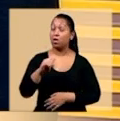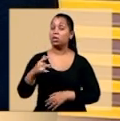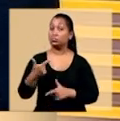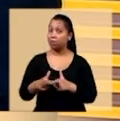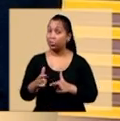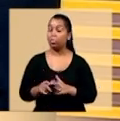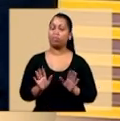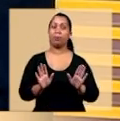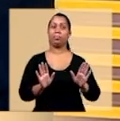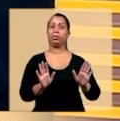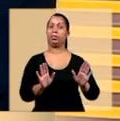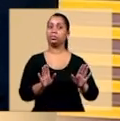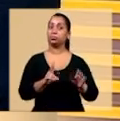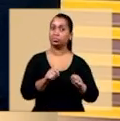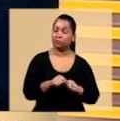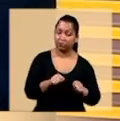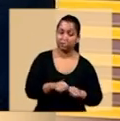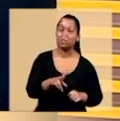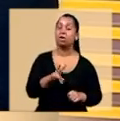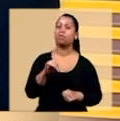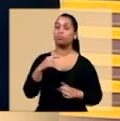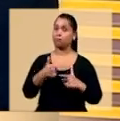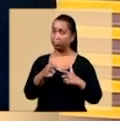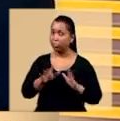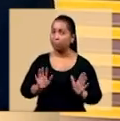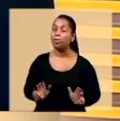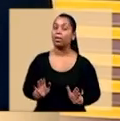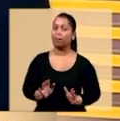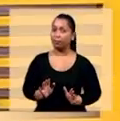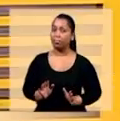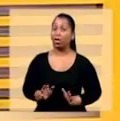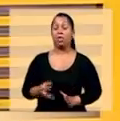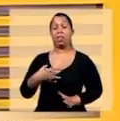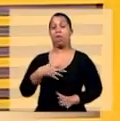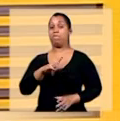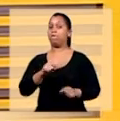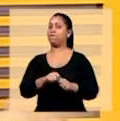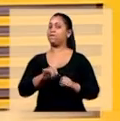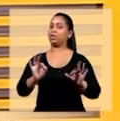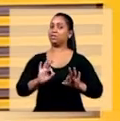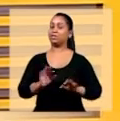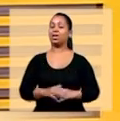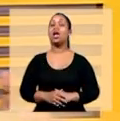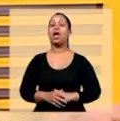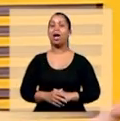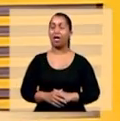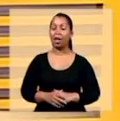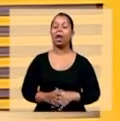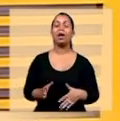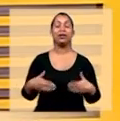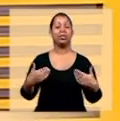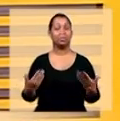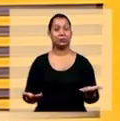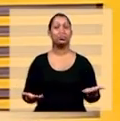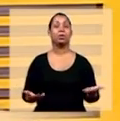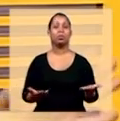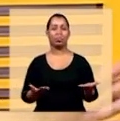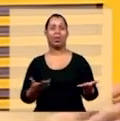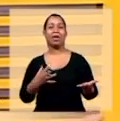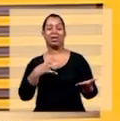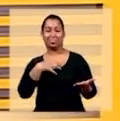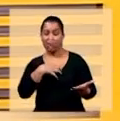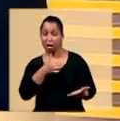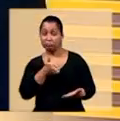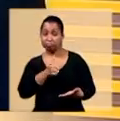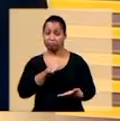problema com ele vai olhar e vai falar, se eu fizer isso, eu vou ter problema, então eu não vou nem fazer. E tendo esse termômetro dentro da empresa, ele fala, está sendo medido, tá todo